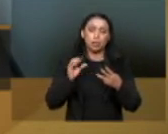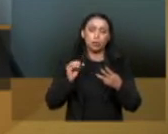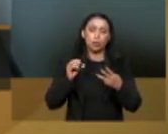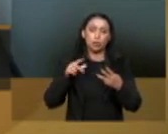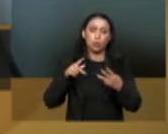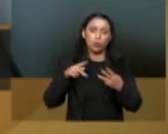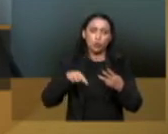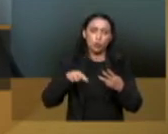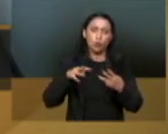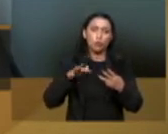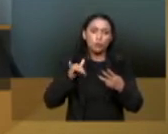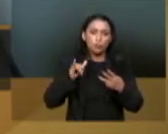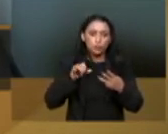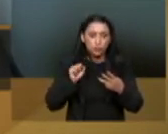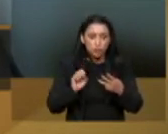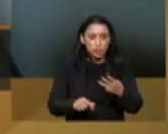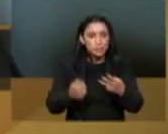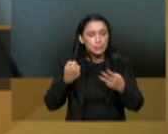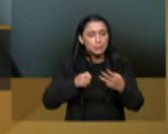observar a